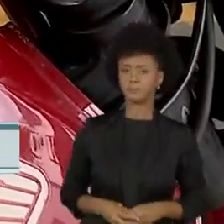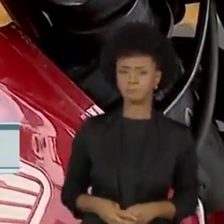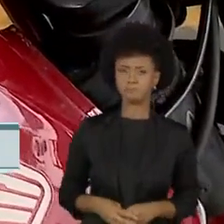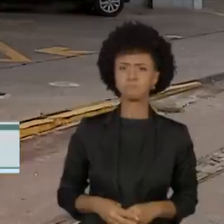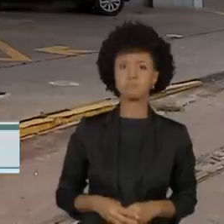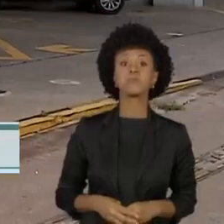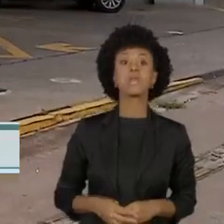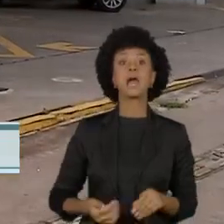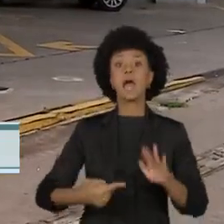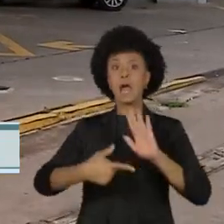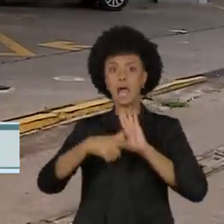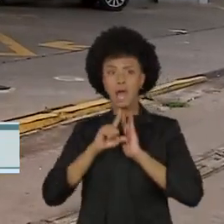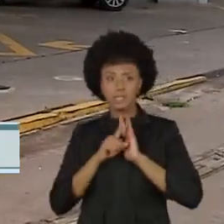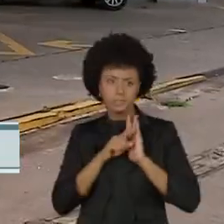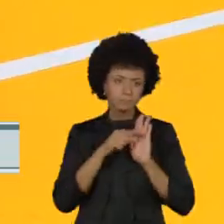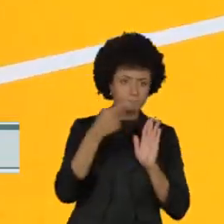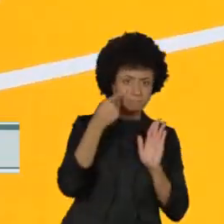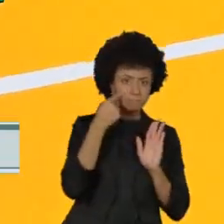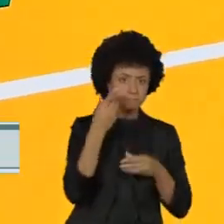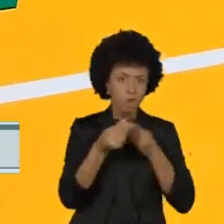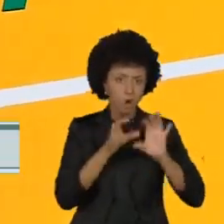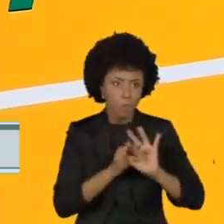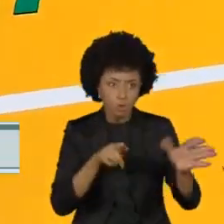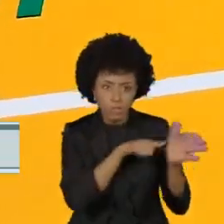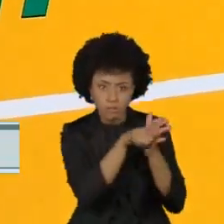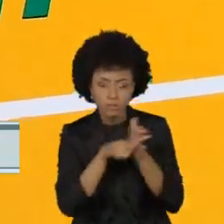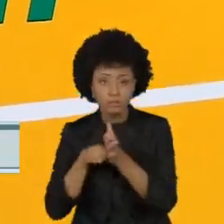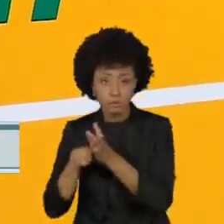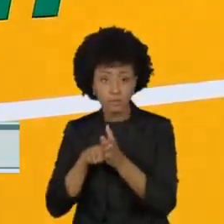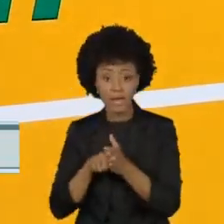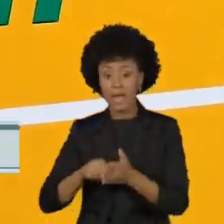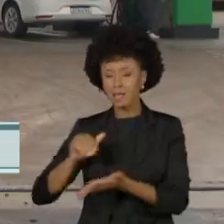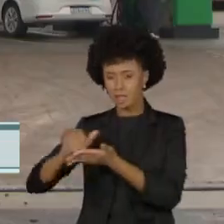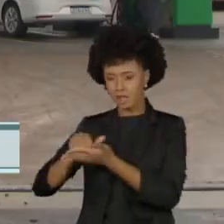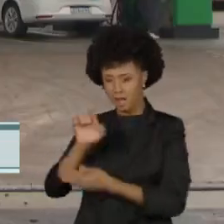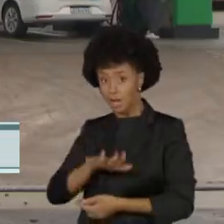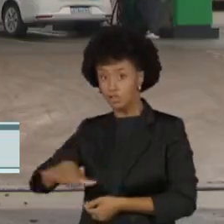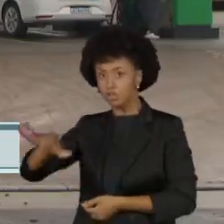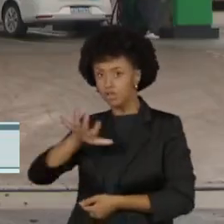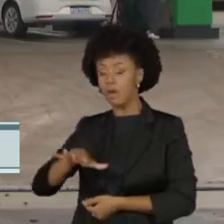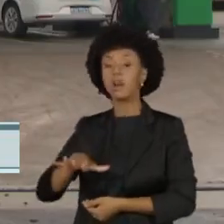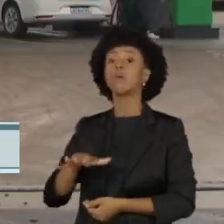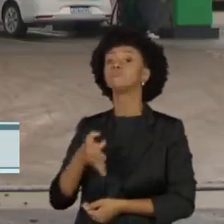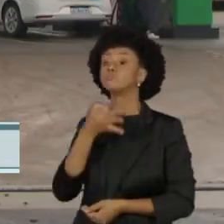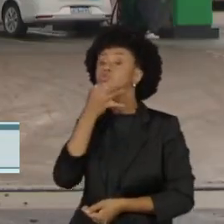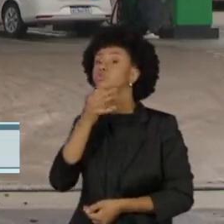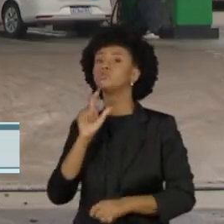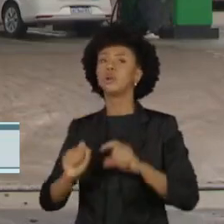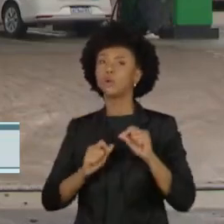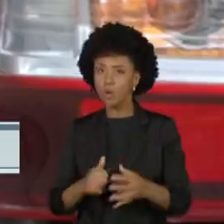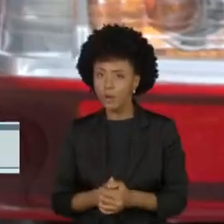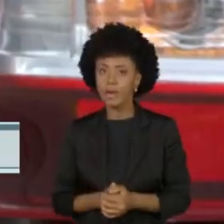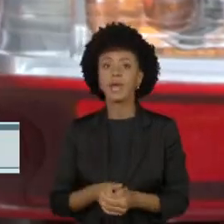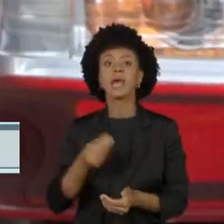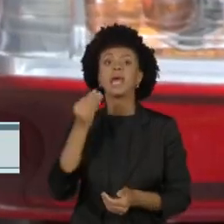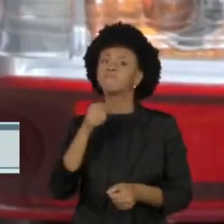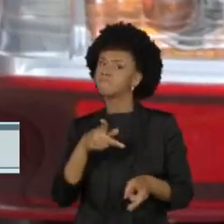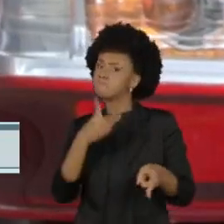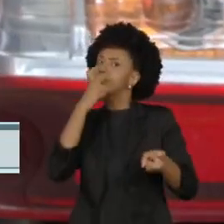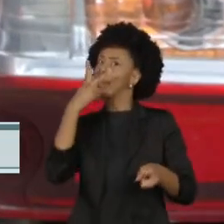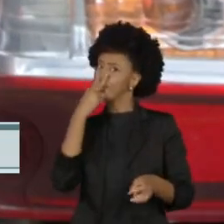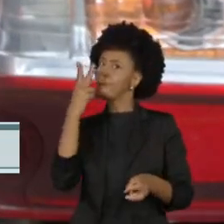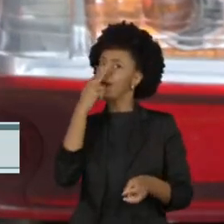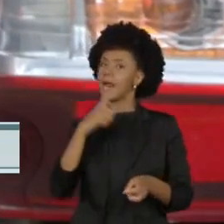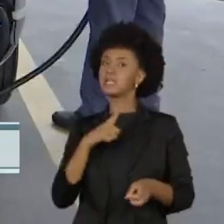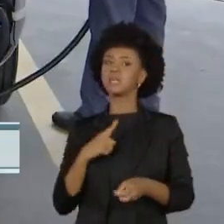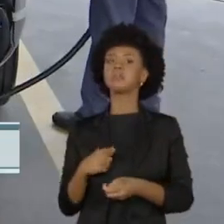de abertura de inquérito a Secretaria Geral do órgão sugere que houve prática semelhante a formação de cartel quando